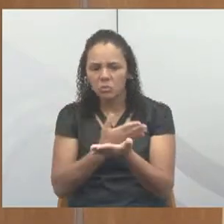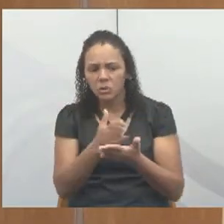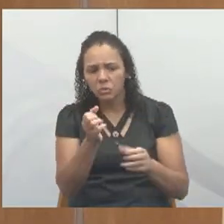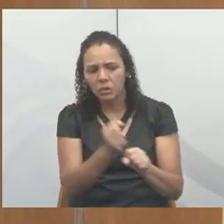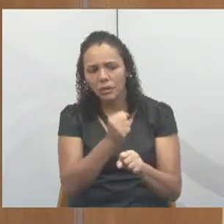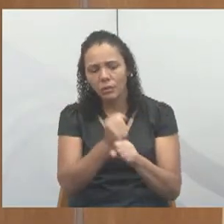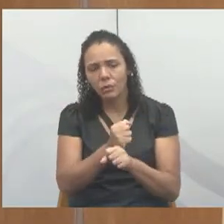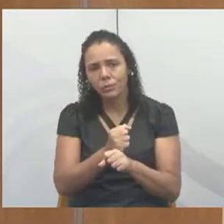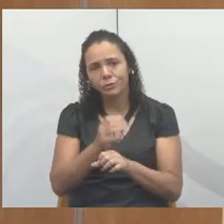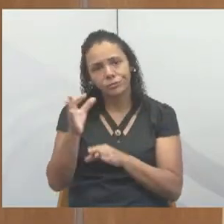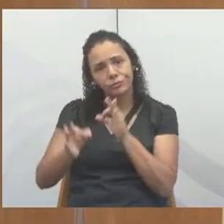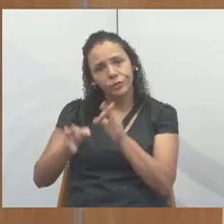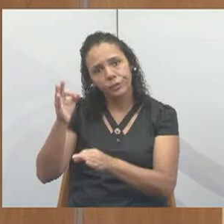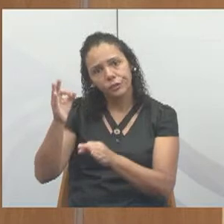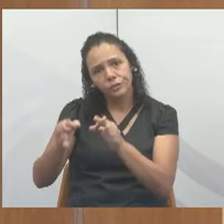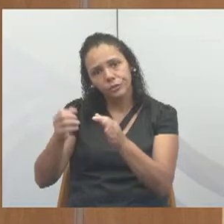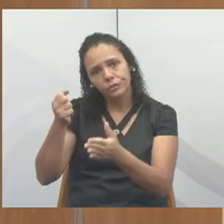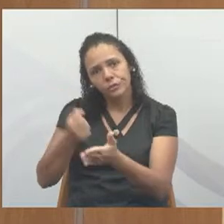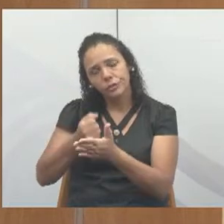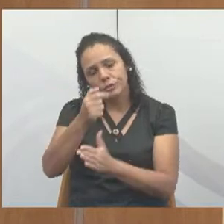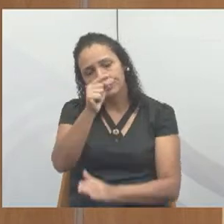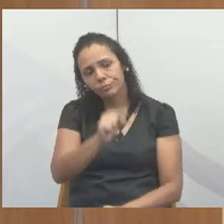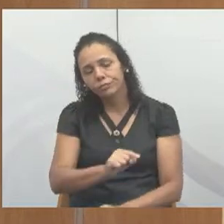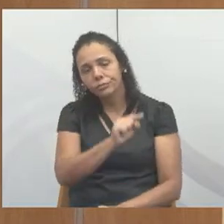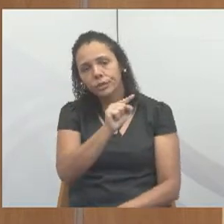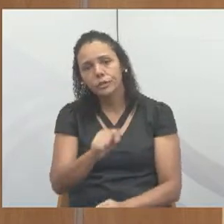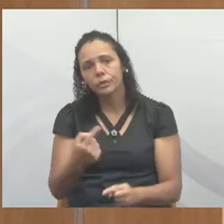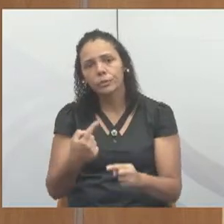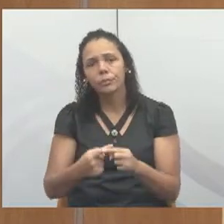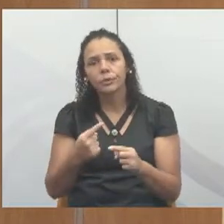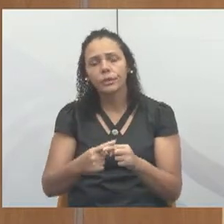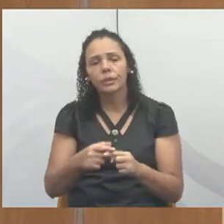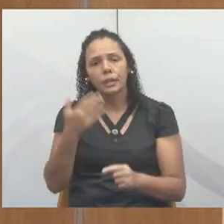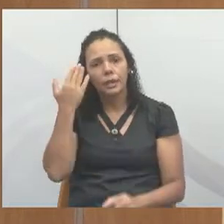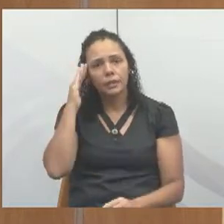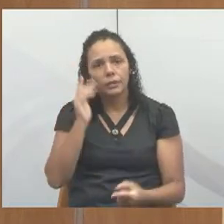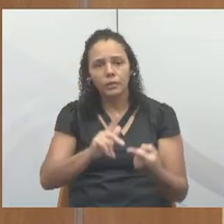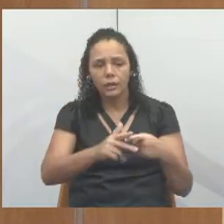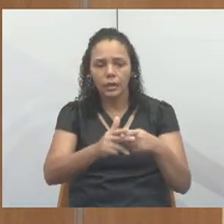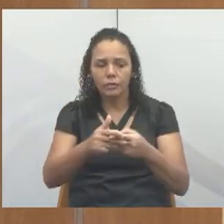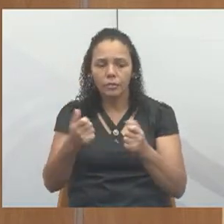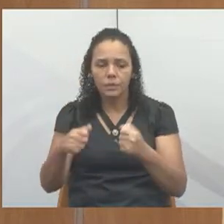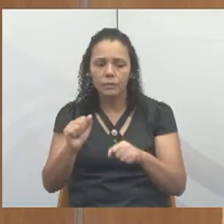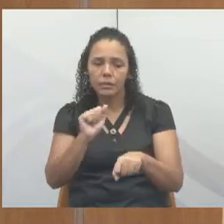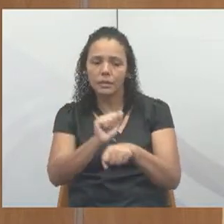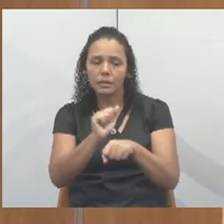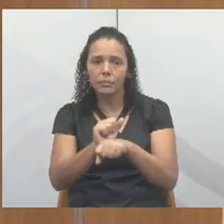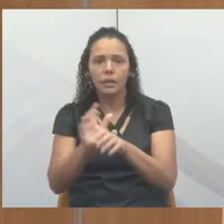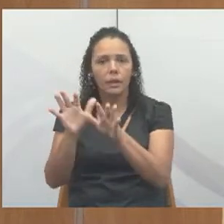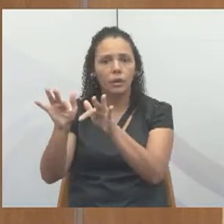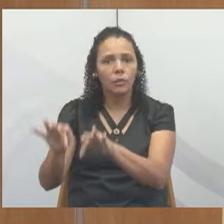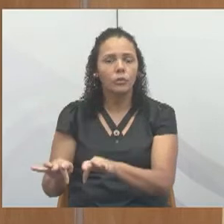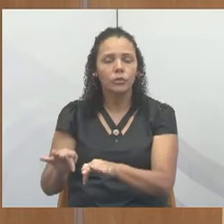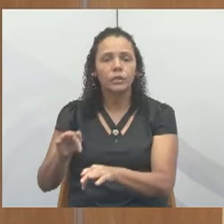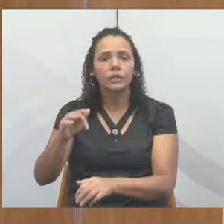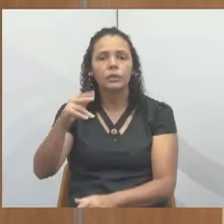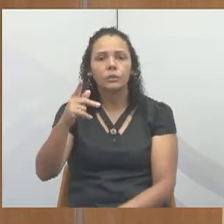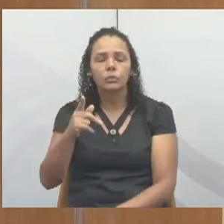Justiça paralisou por conta de entender que a reforma da praça precisava aguardar a finalização do plano